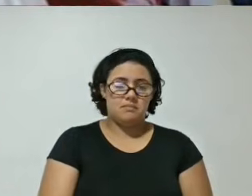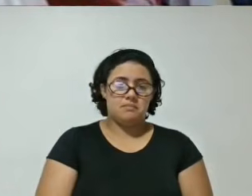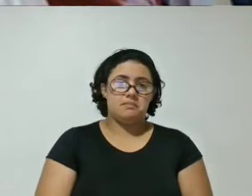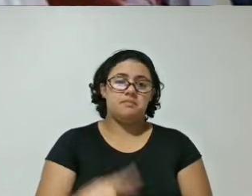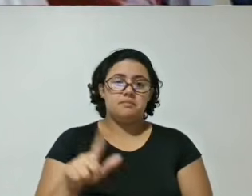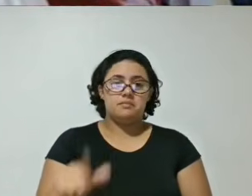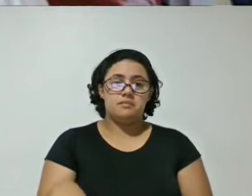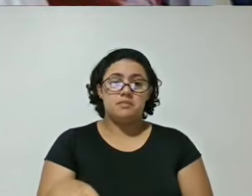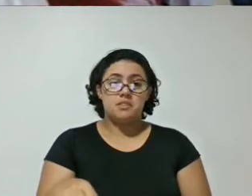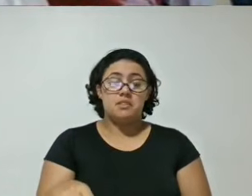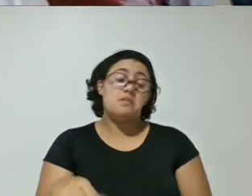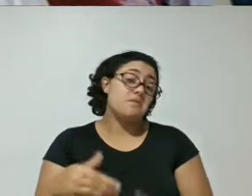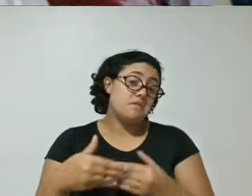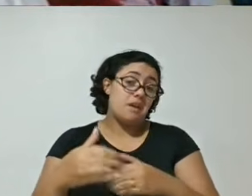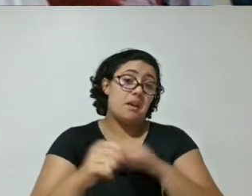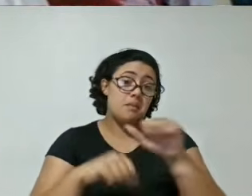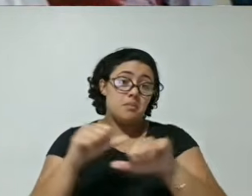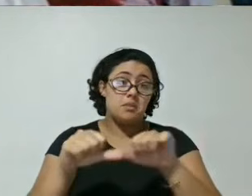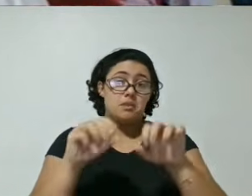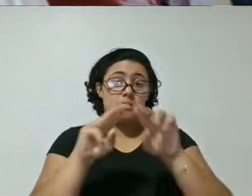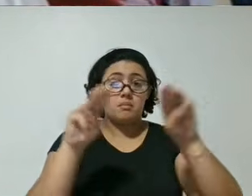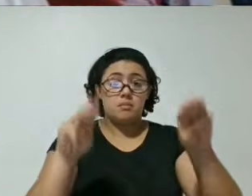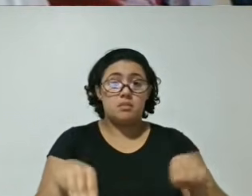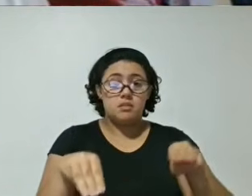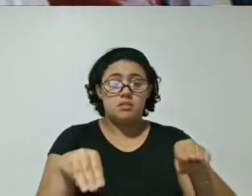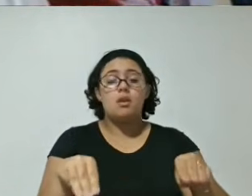virar um museu, assim, depois da partida da Priscila.